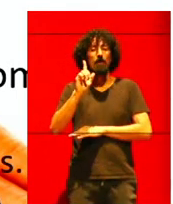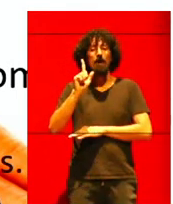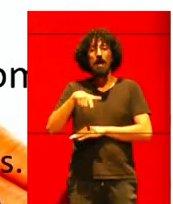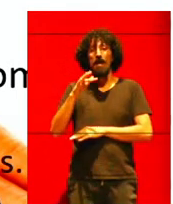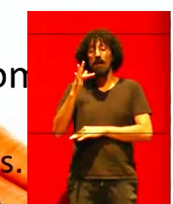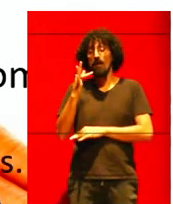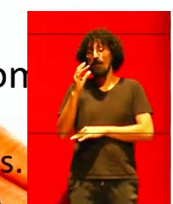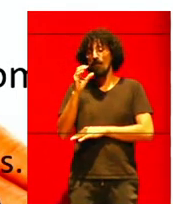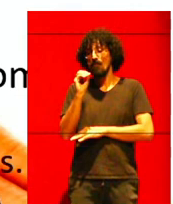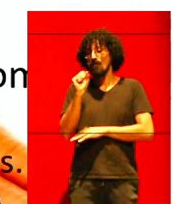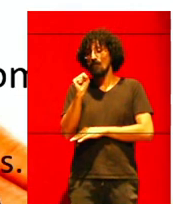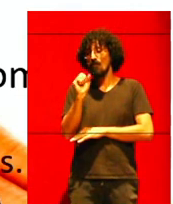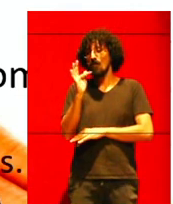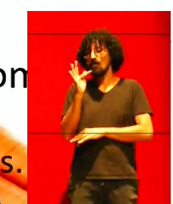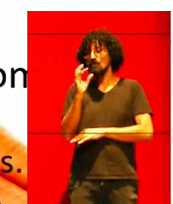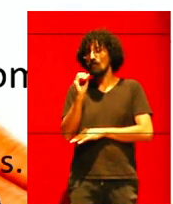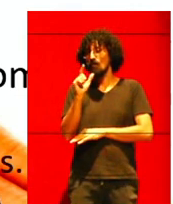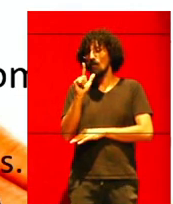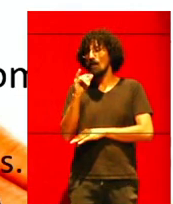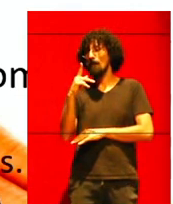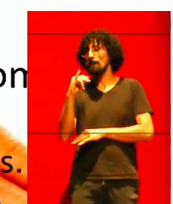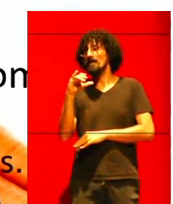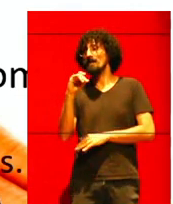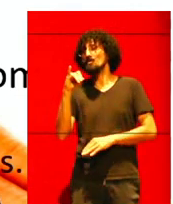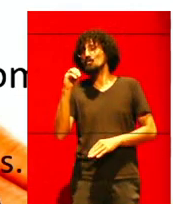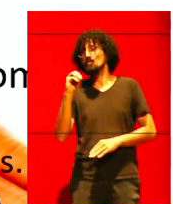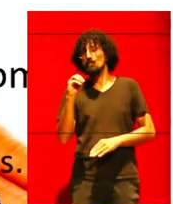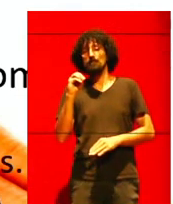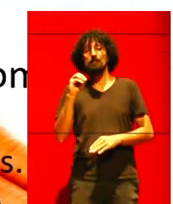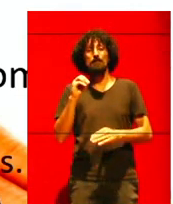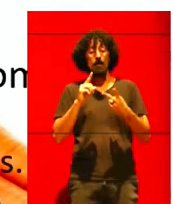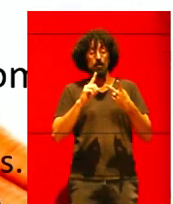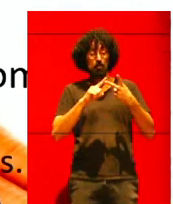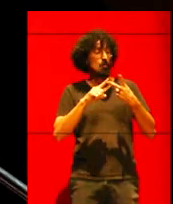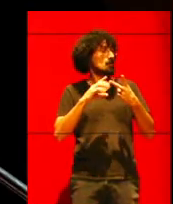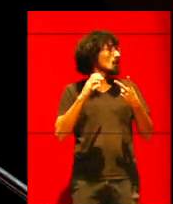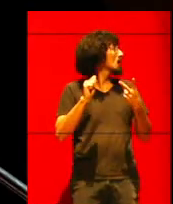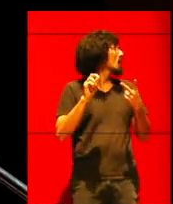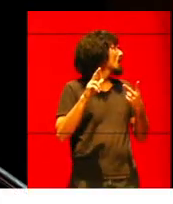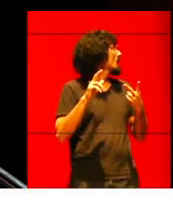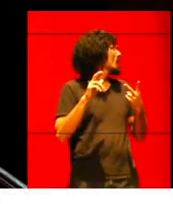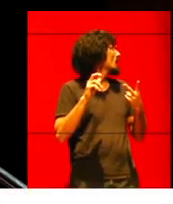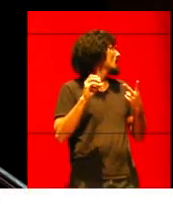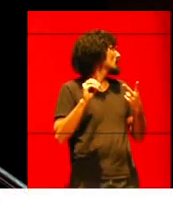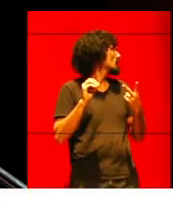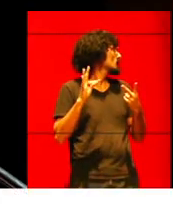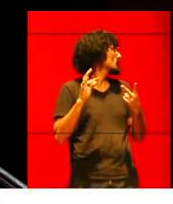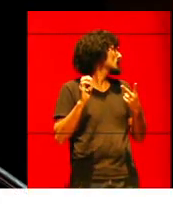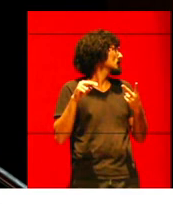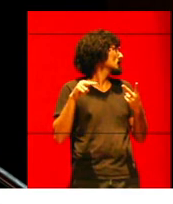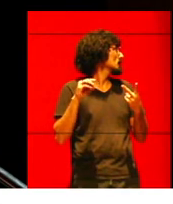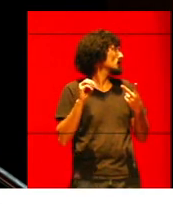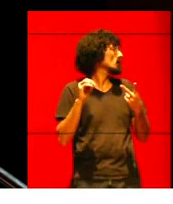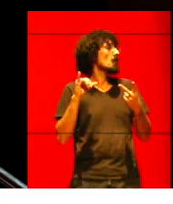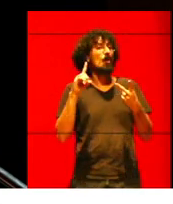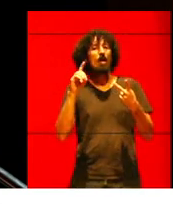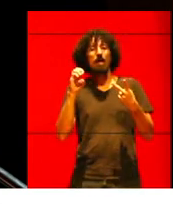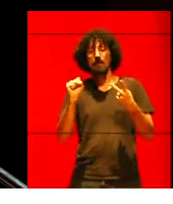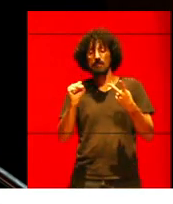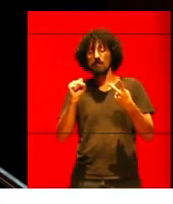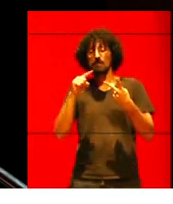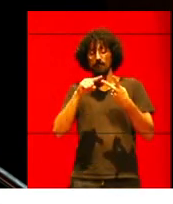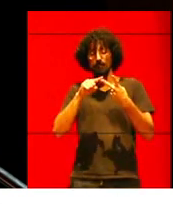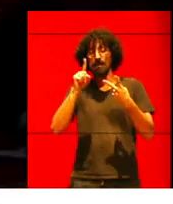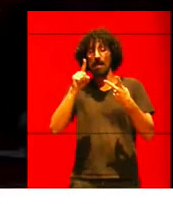fosfolipídio. E nós temos também os carotenoides. Os carotenoides é um outro grupo de lipídios que são responsáveis,